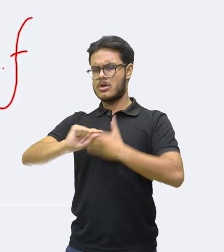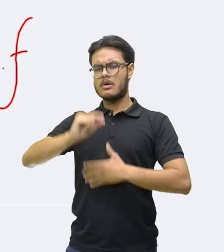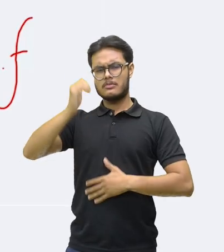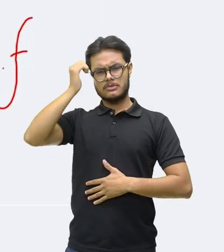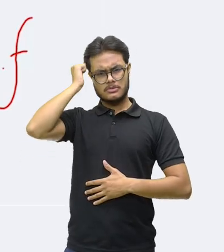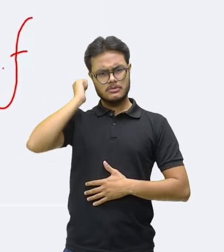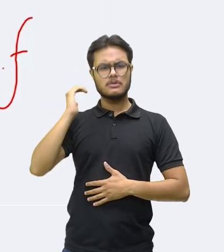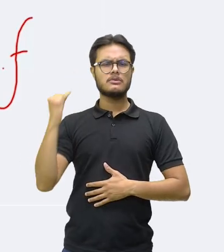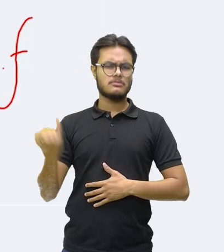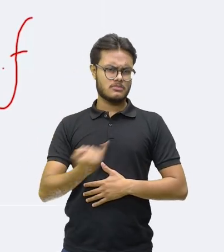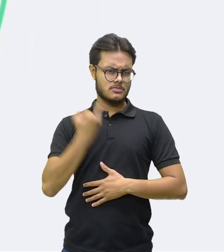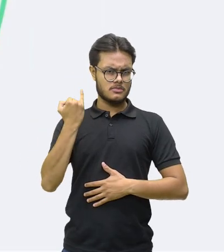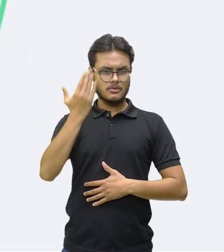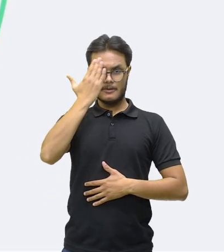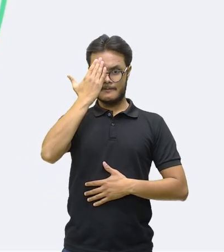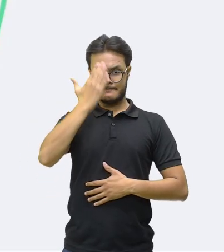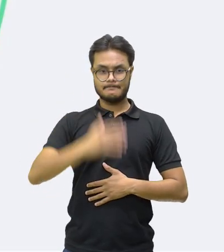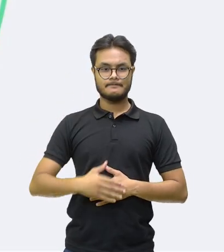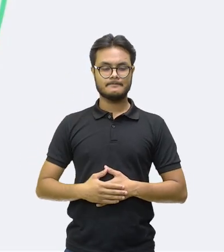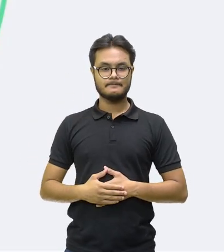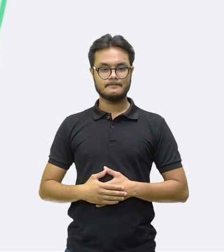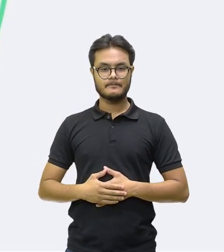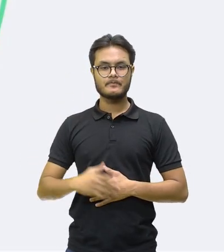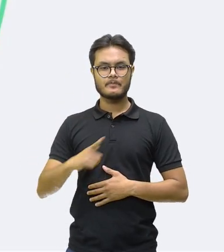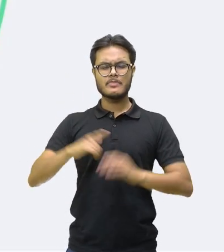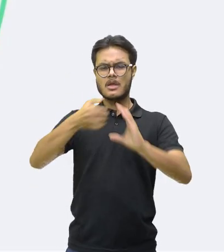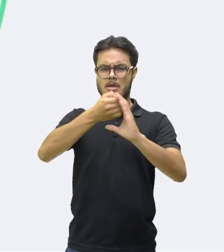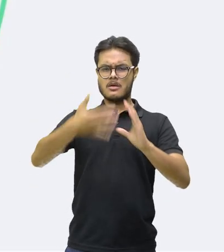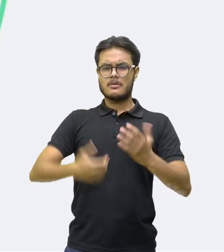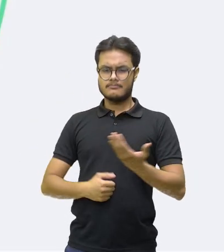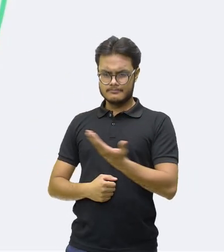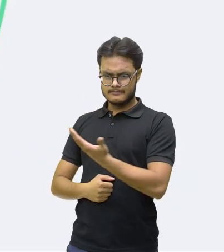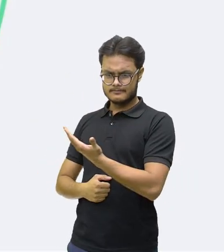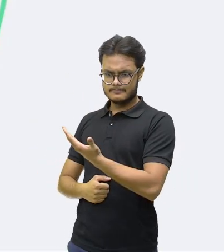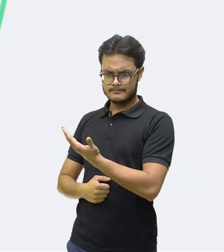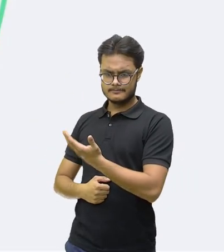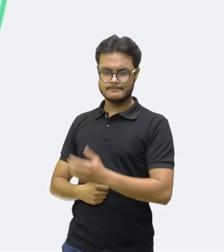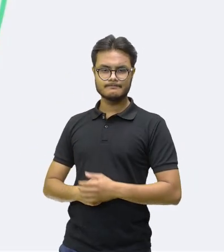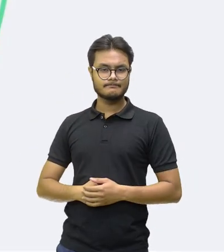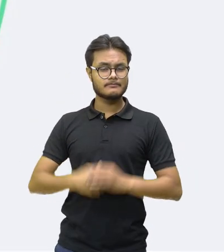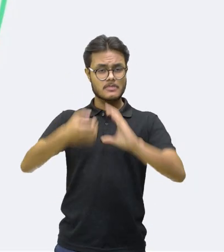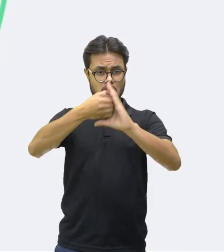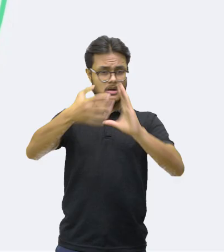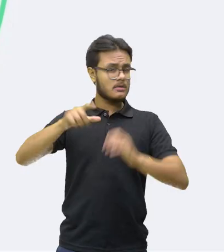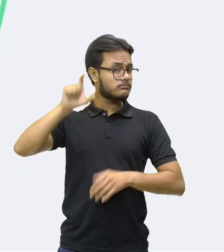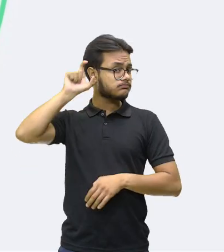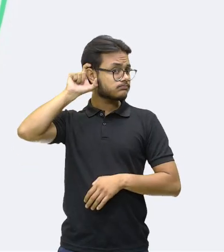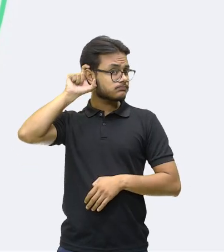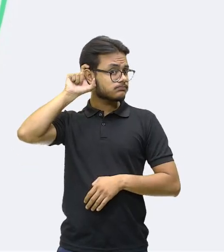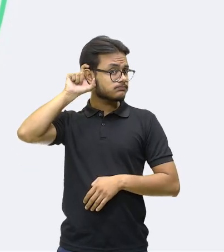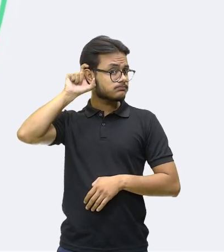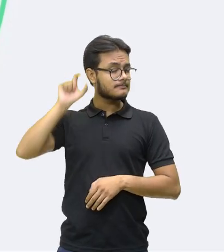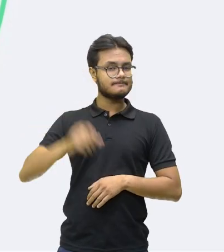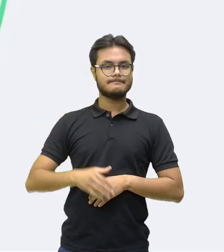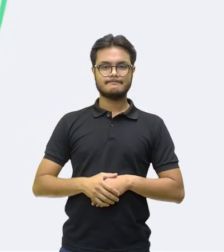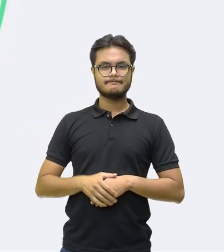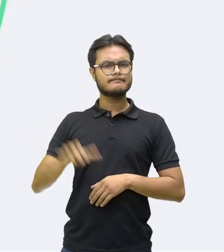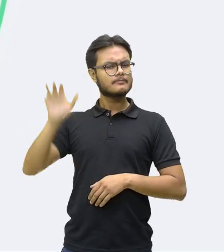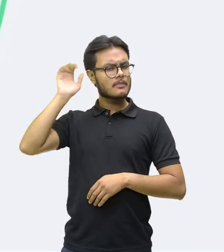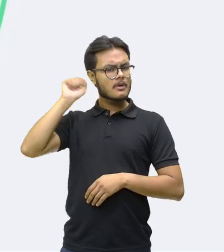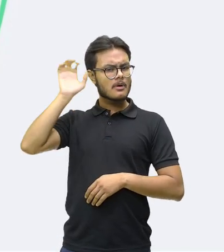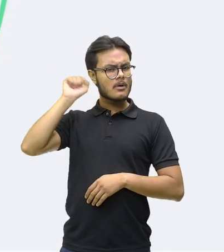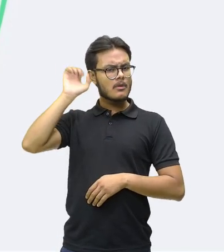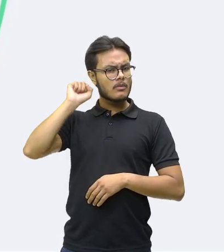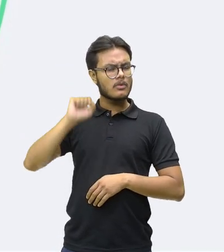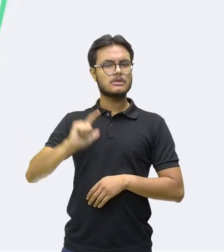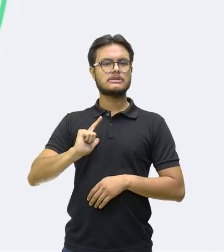importante lembrar também. Tudo bem? Outra coisa interessante que você vai precisar lembrar é a fisiologia da audição. Você lembra que você ouve em função